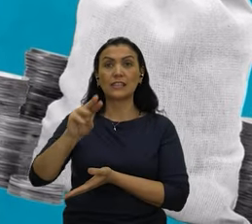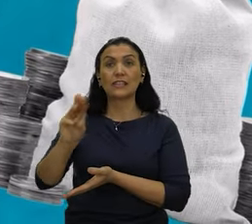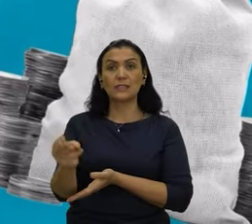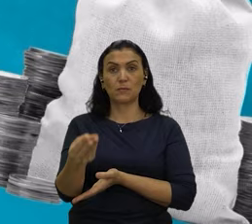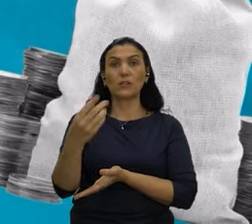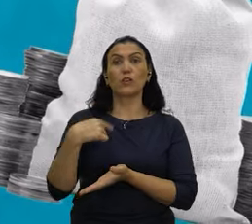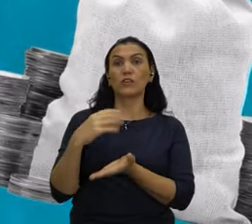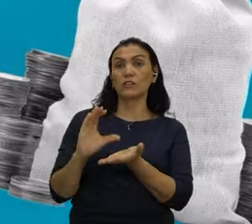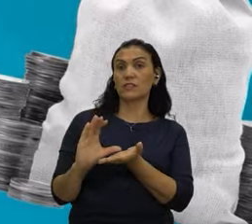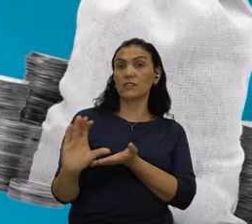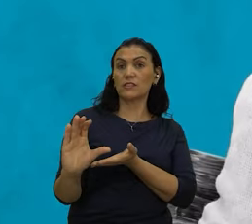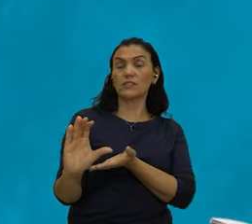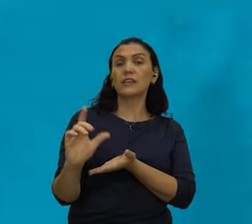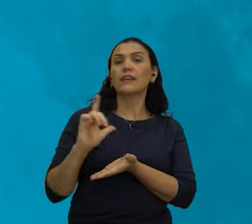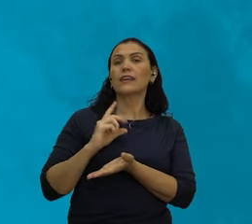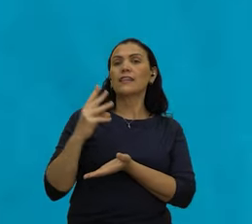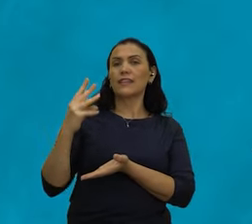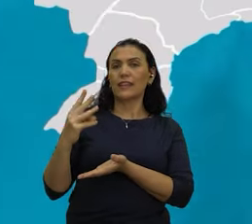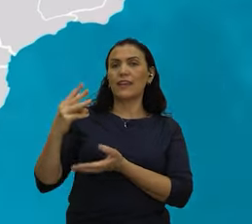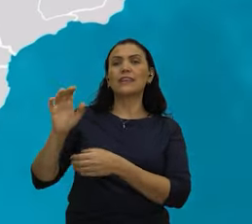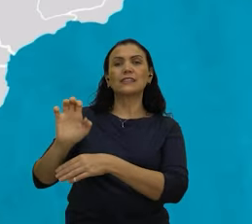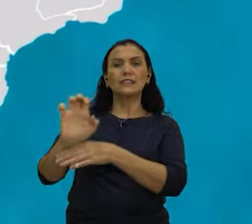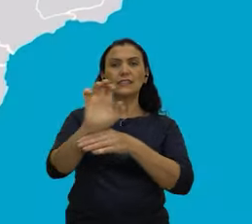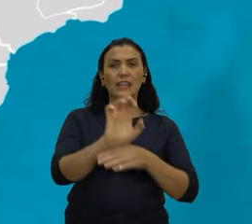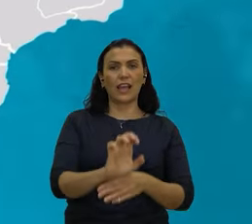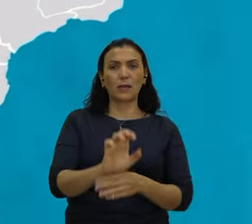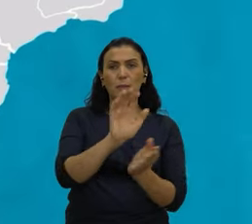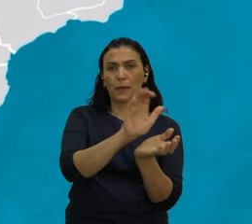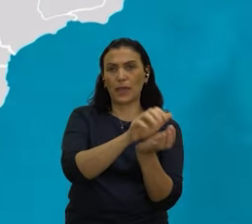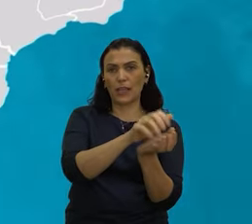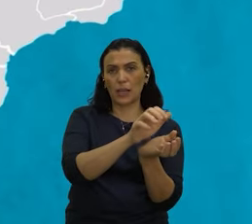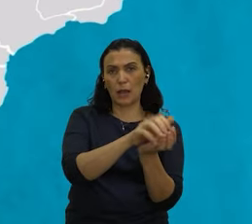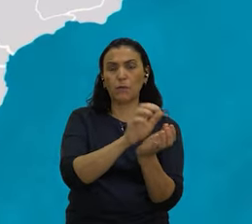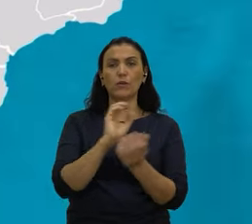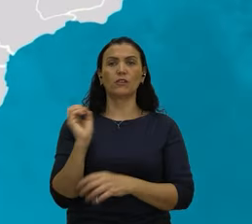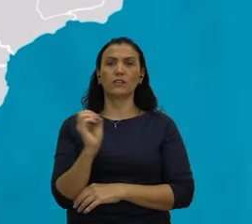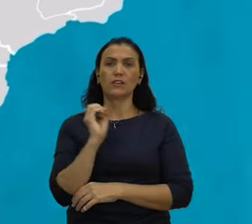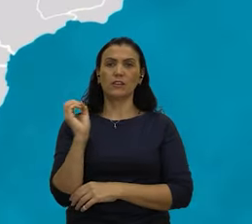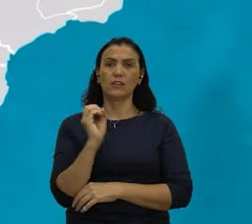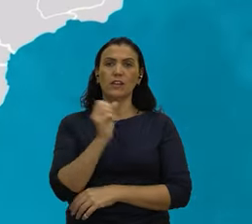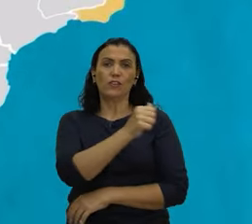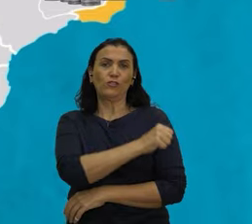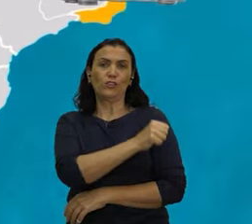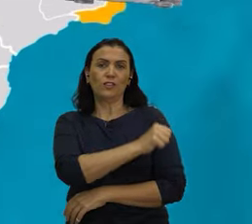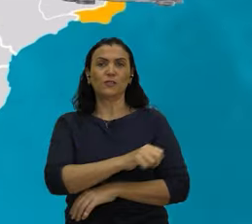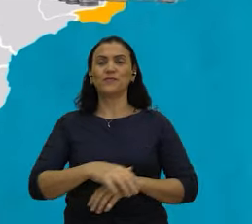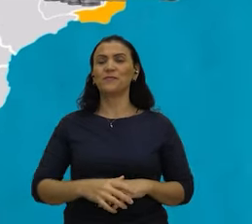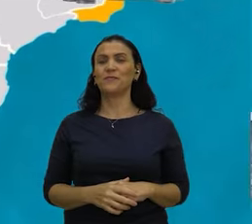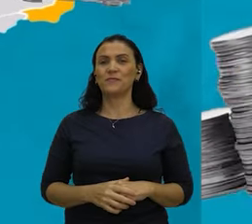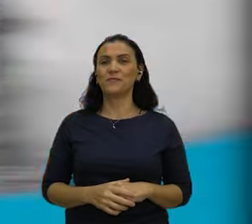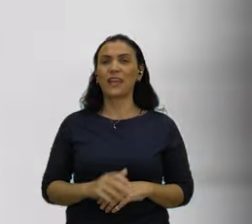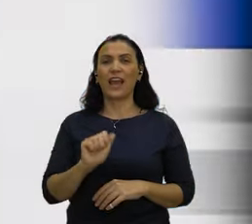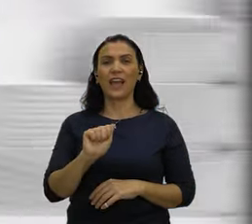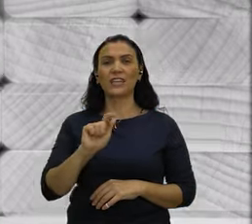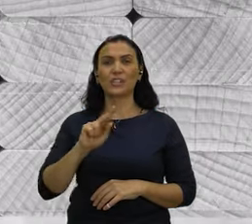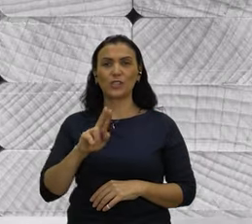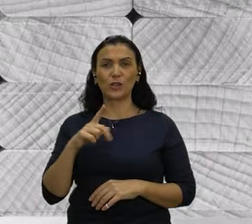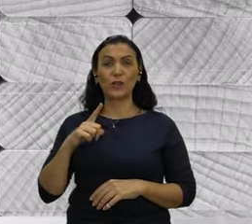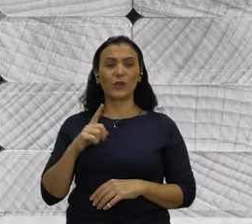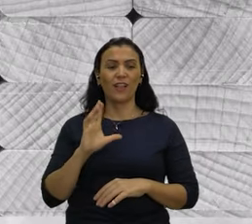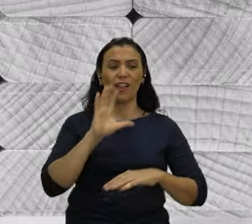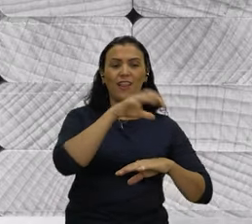73 milhões em pelo menos três estados: Pernambuco, Rio Grande do Sul e Rio de Janeiro. E a